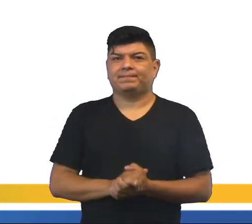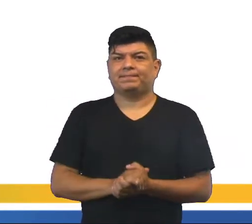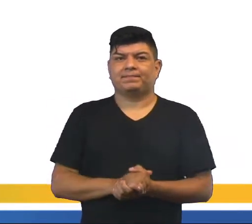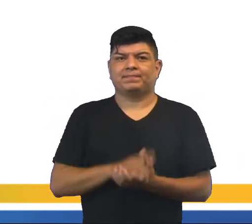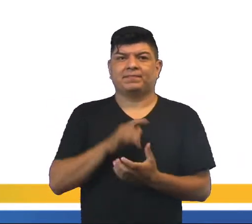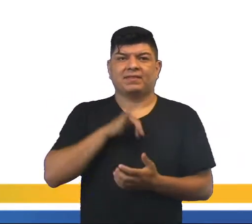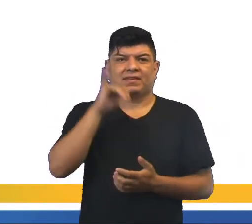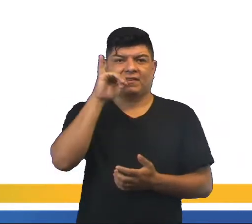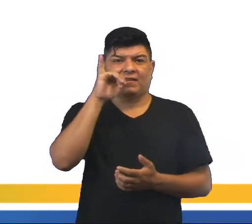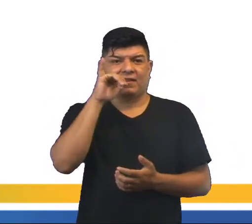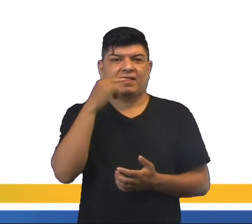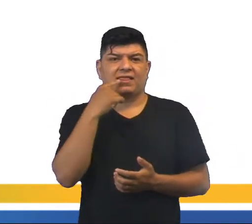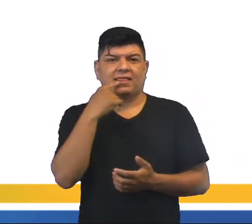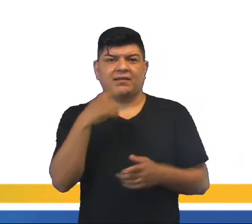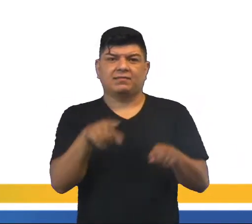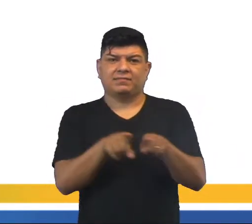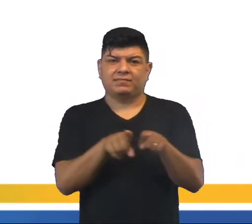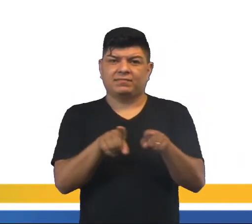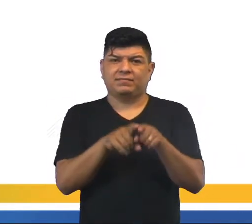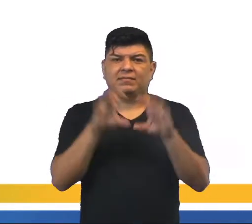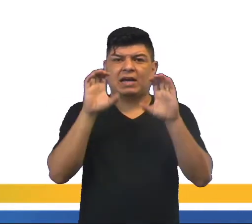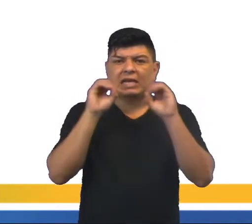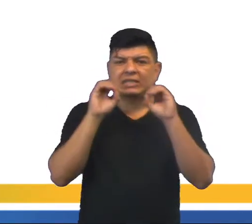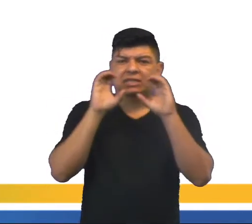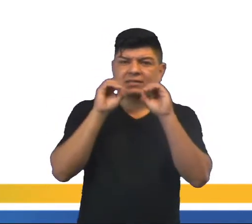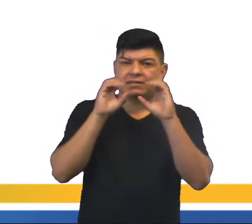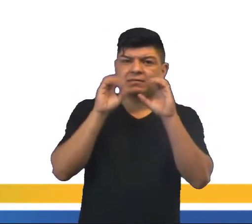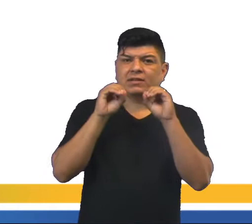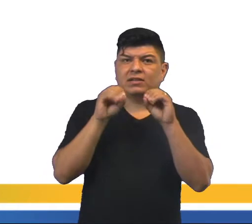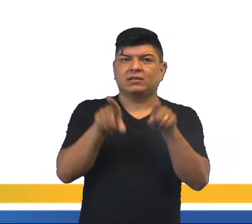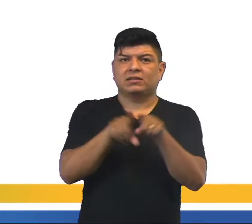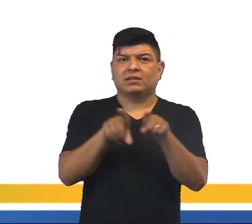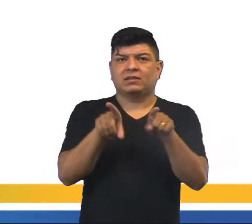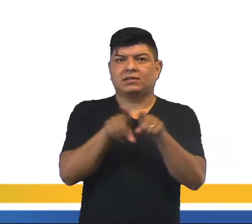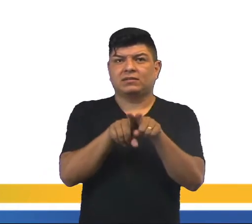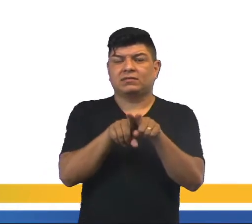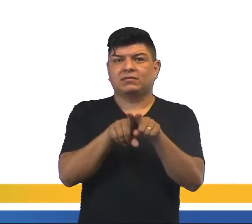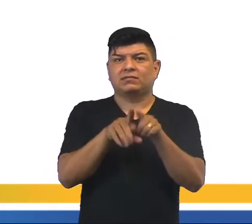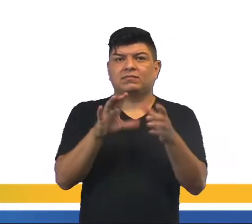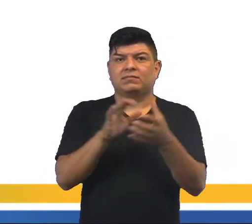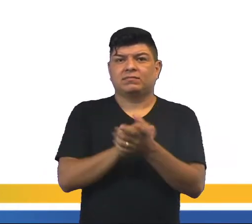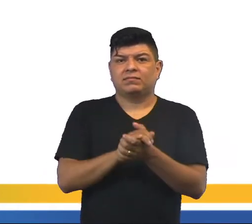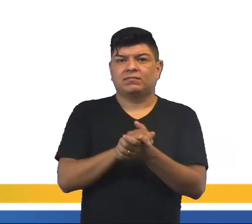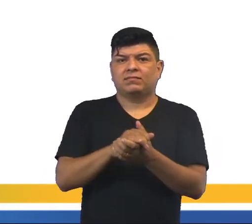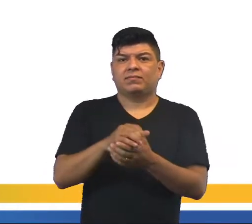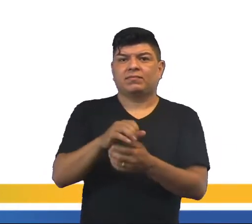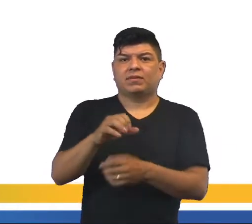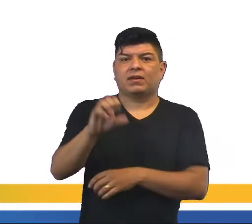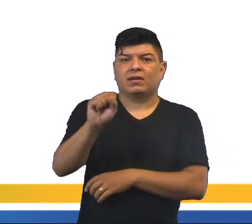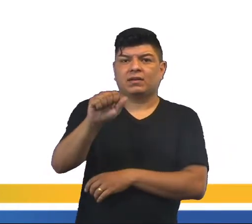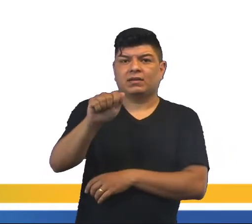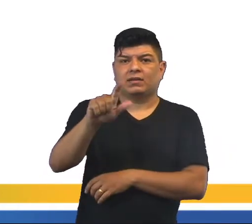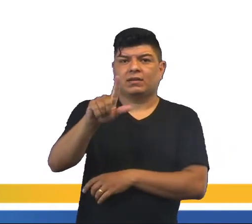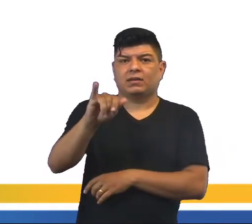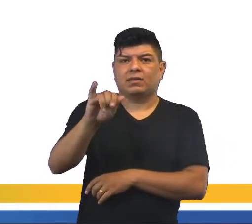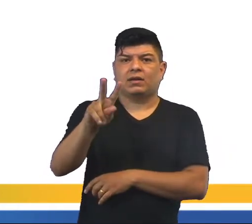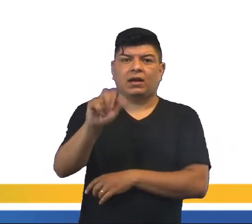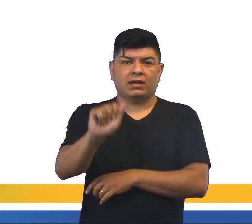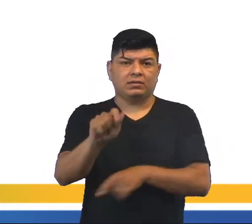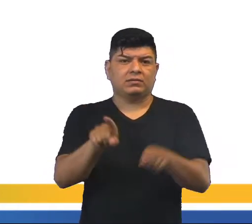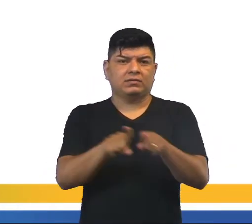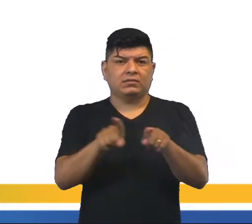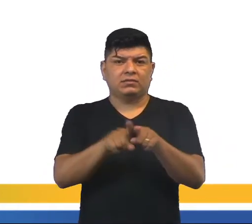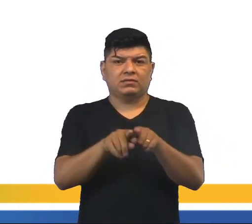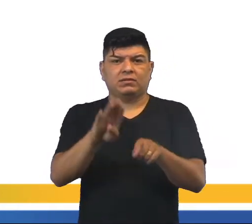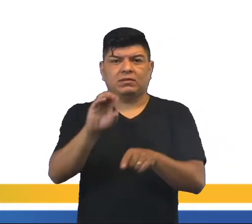os dentes e línguas, né, a mastigação e a ensalivação e o bolo alimentar. E aí é que